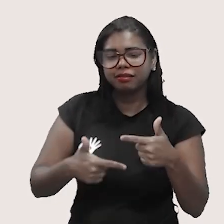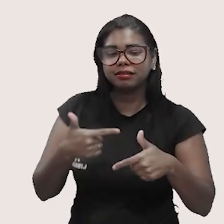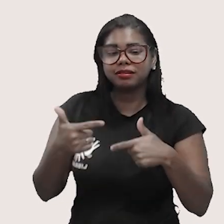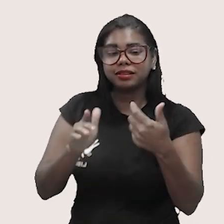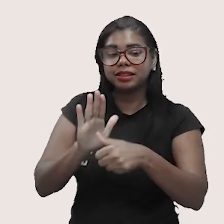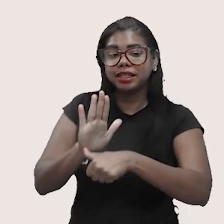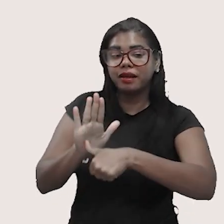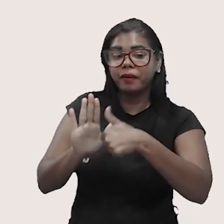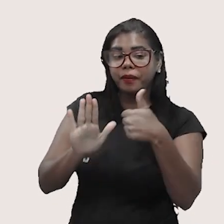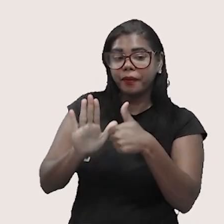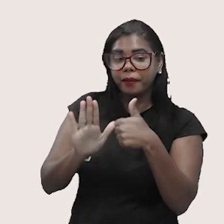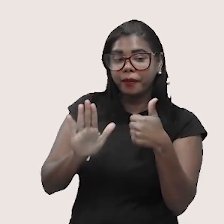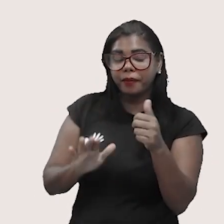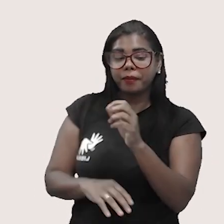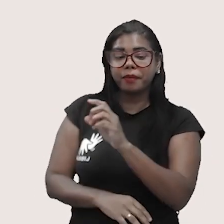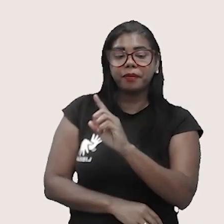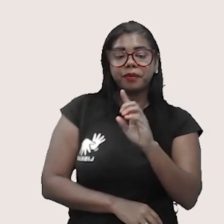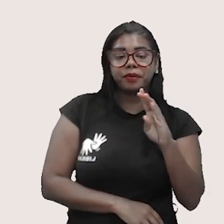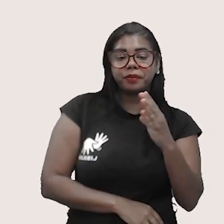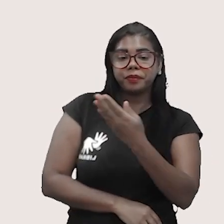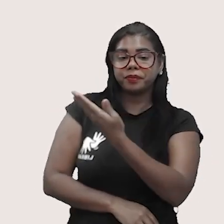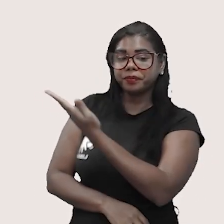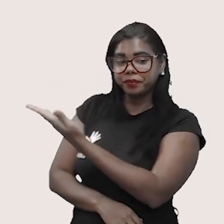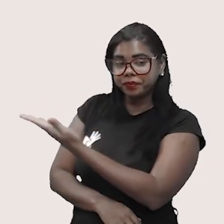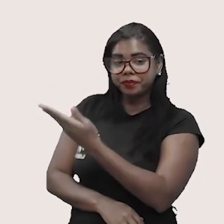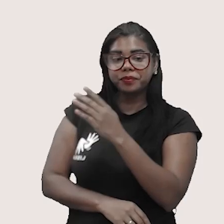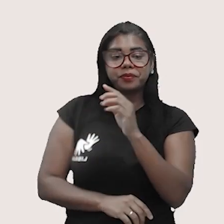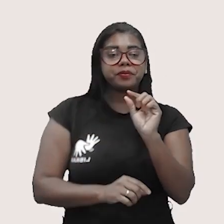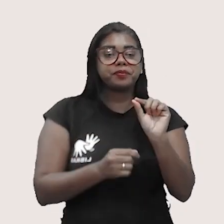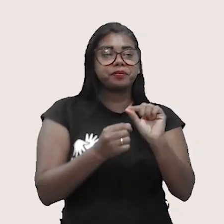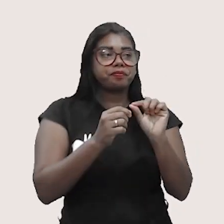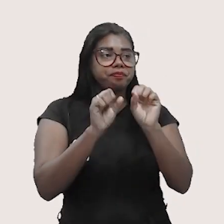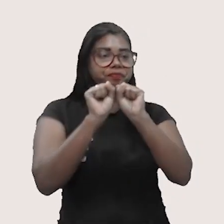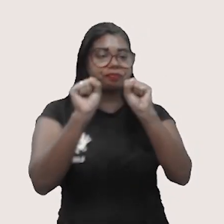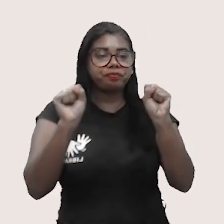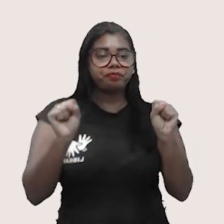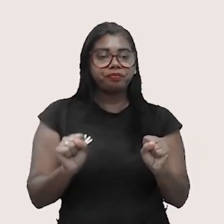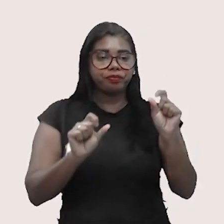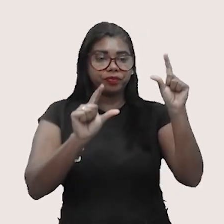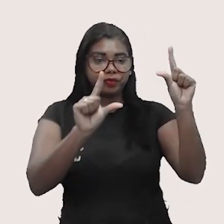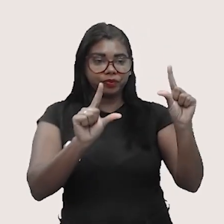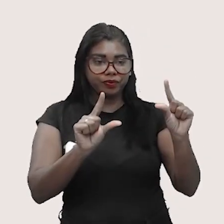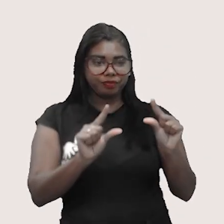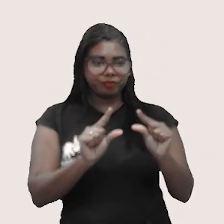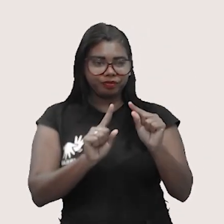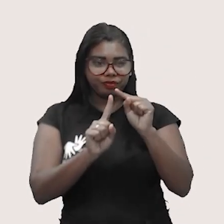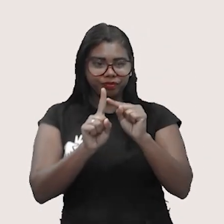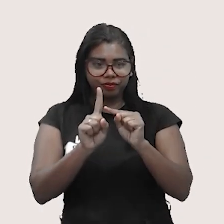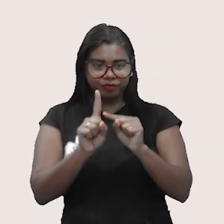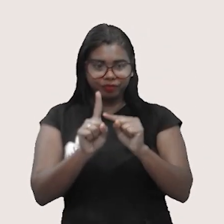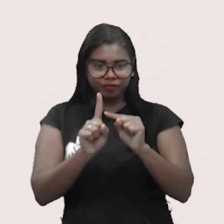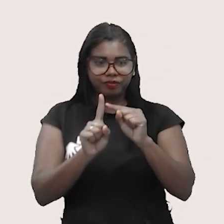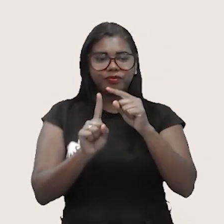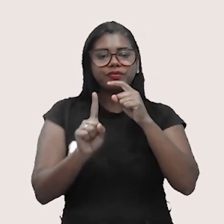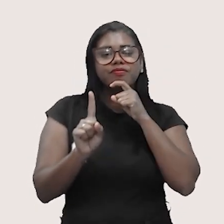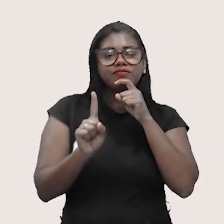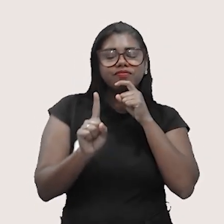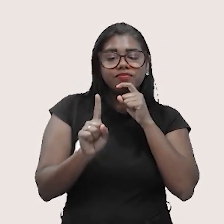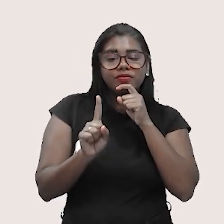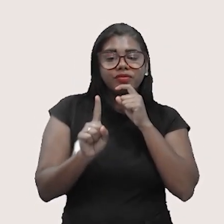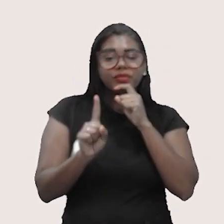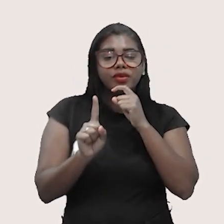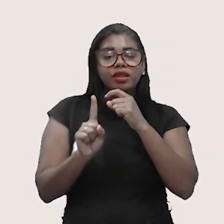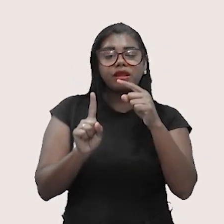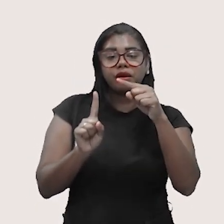diabática, onde você vai fazer com que o sistema, ele tenha uma redução da temperatura, para que seja esfriado, para que o êmbolo, ele